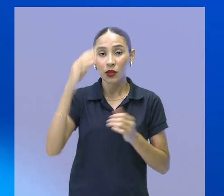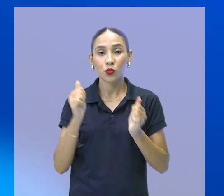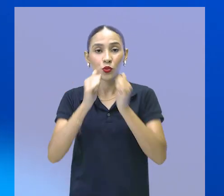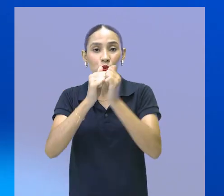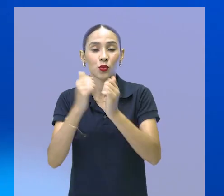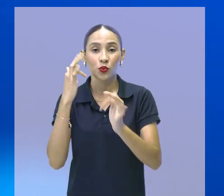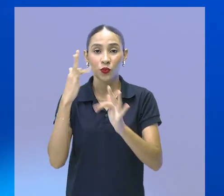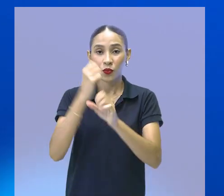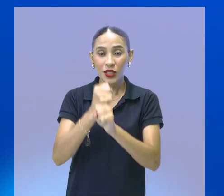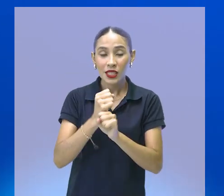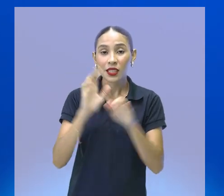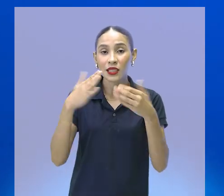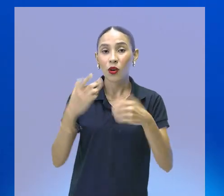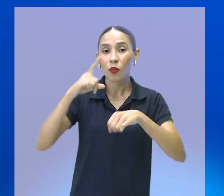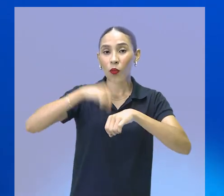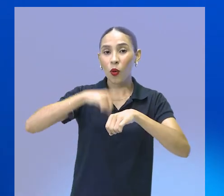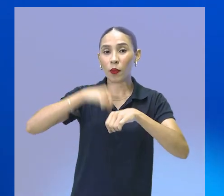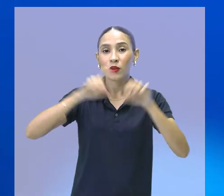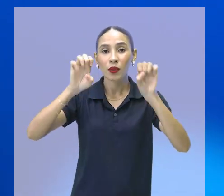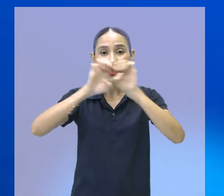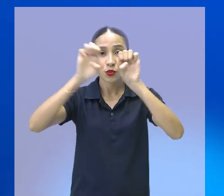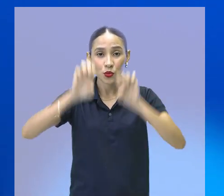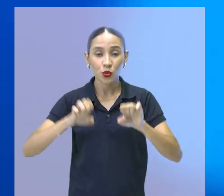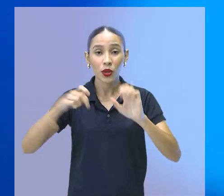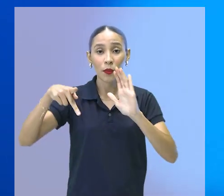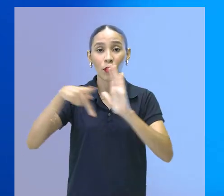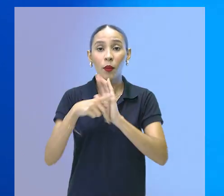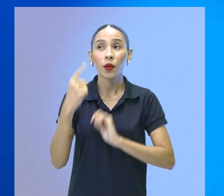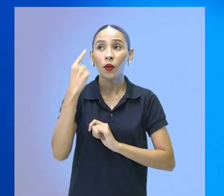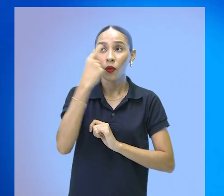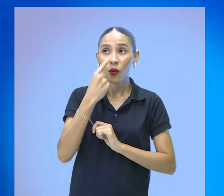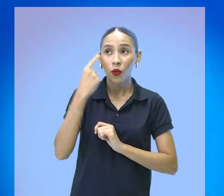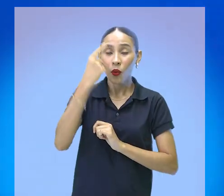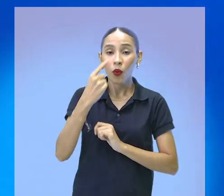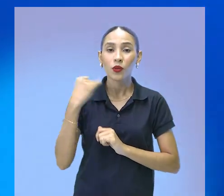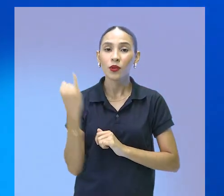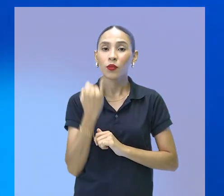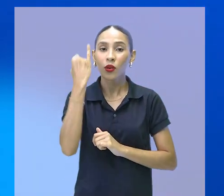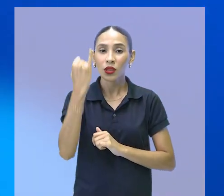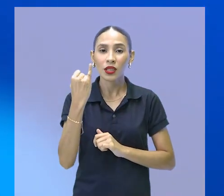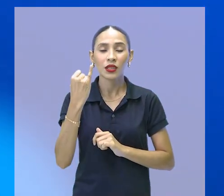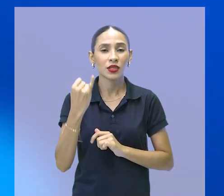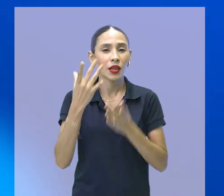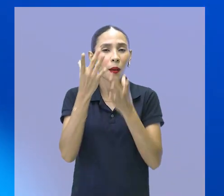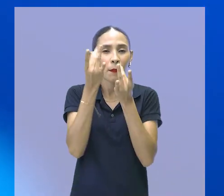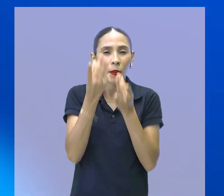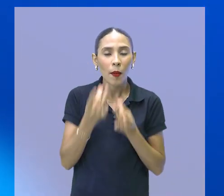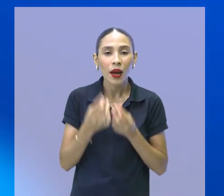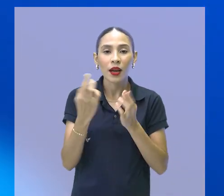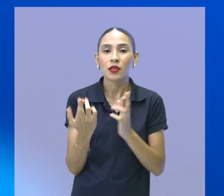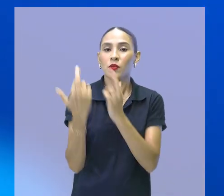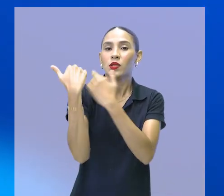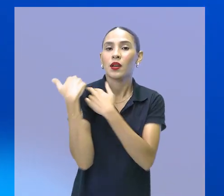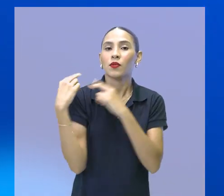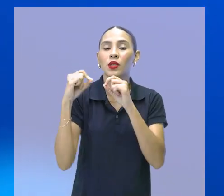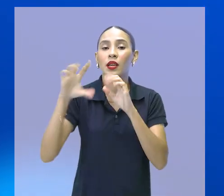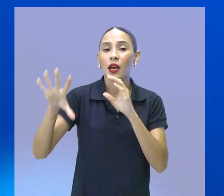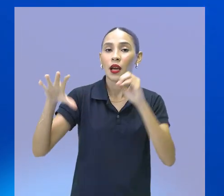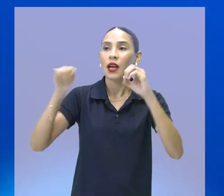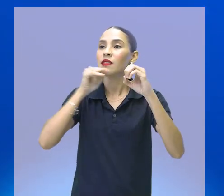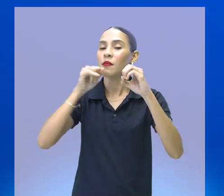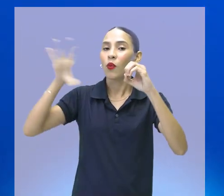E nesse momento, a estrutura do olho humano, ele é um órgão sensorial complexo, responsável por captar a